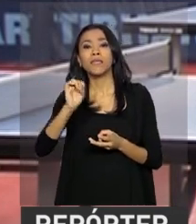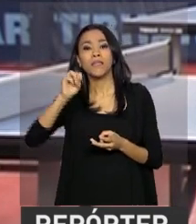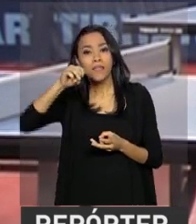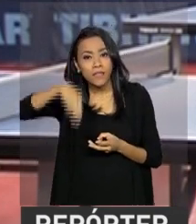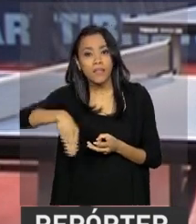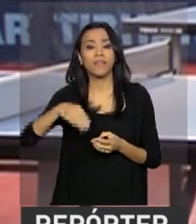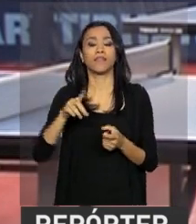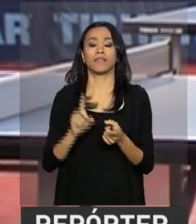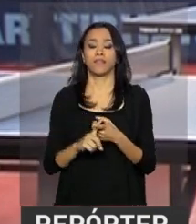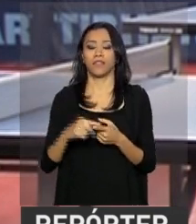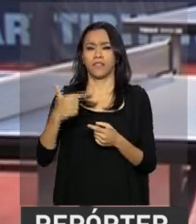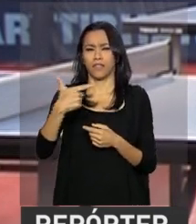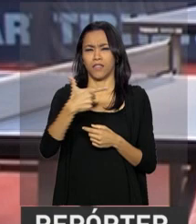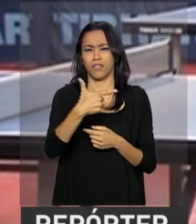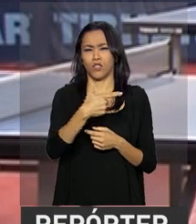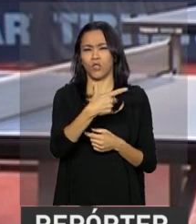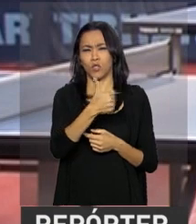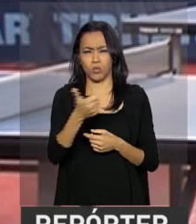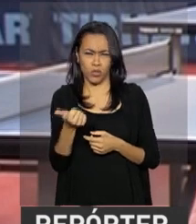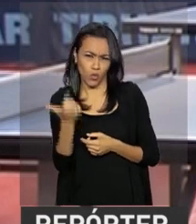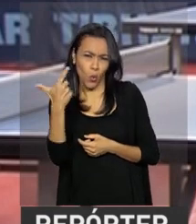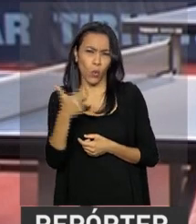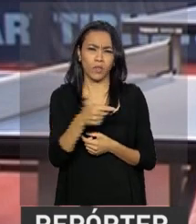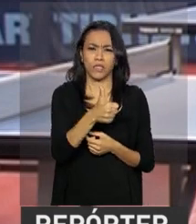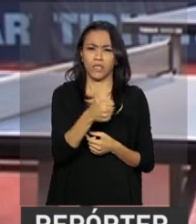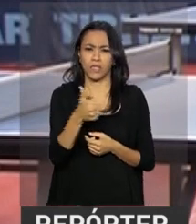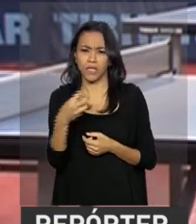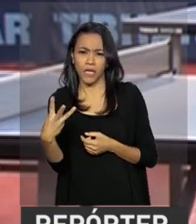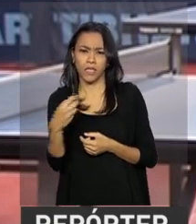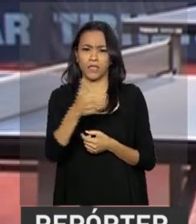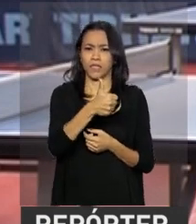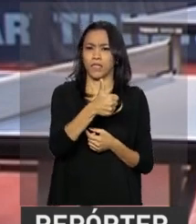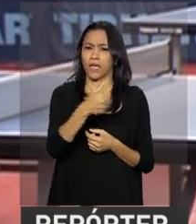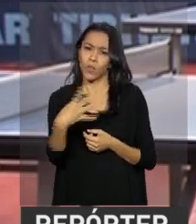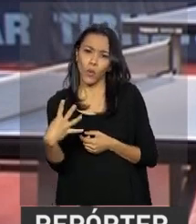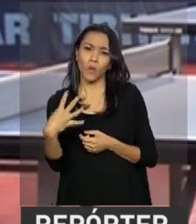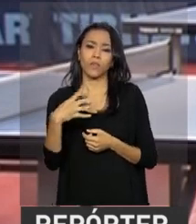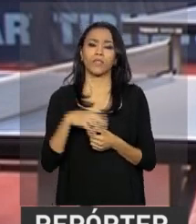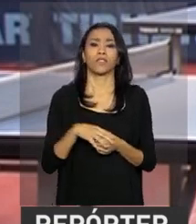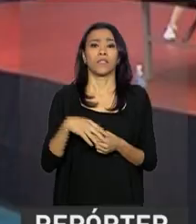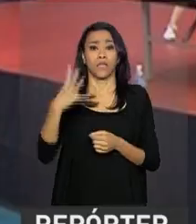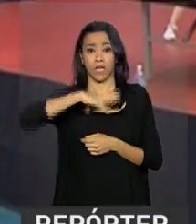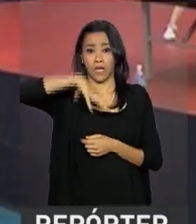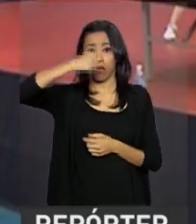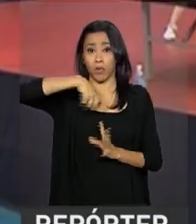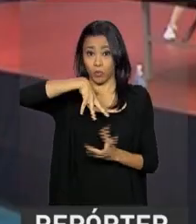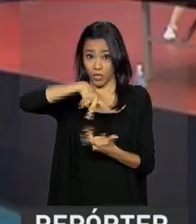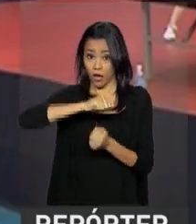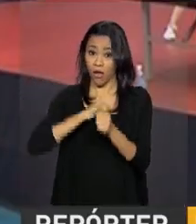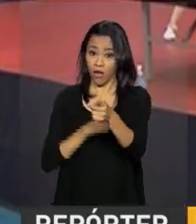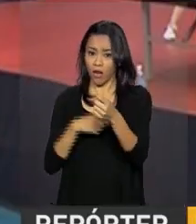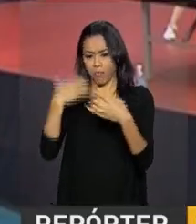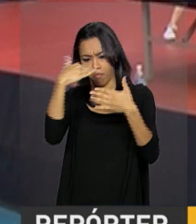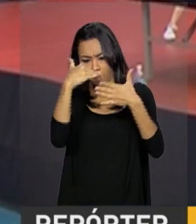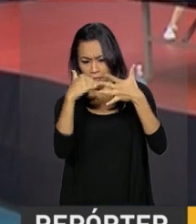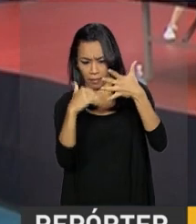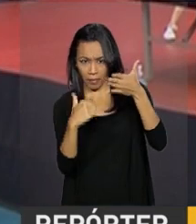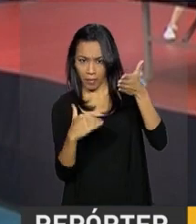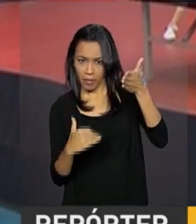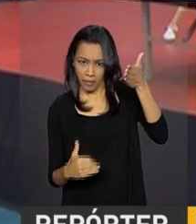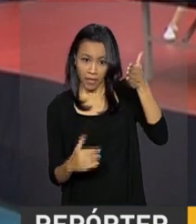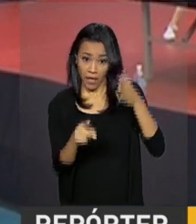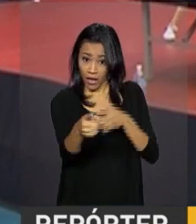novo, 2012, 13, 14, campeã mundial. É, e a Bruna não é a